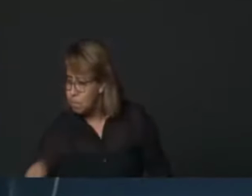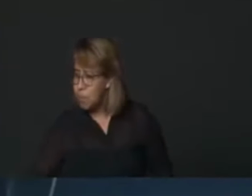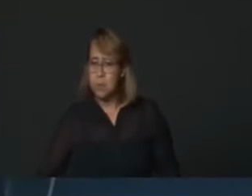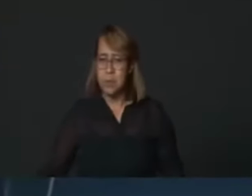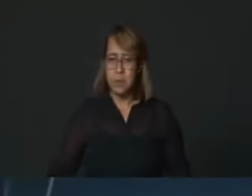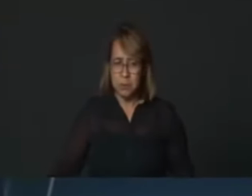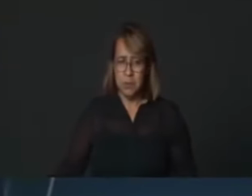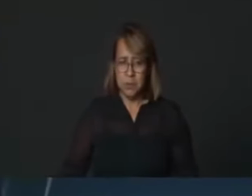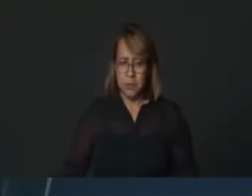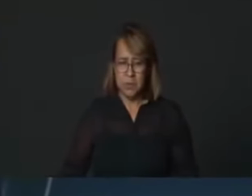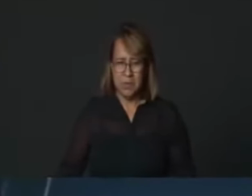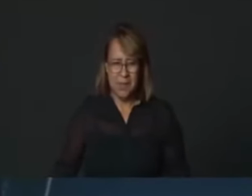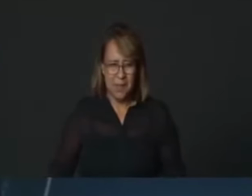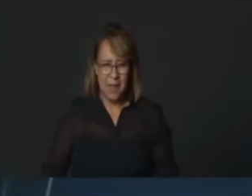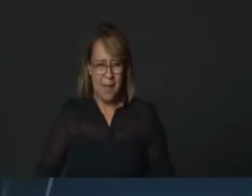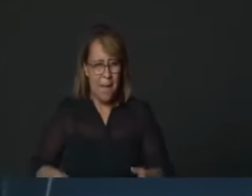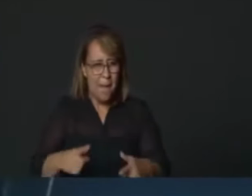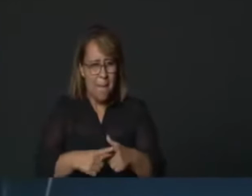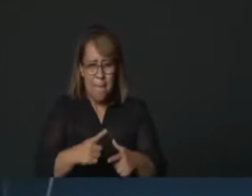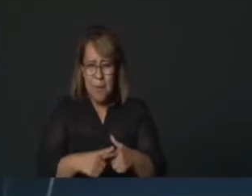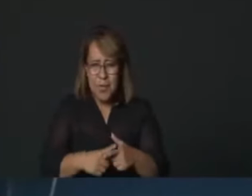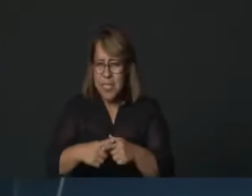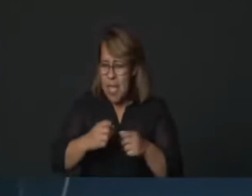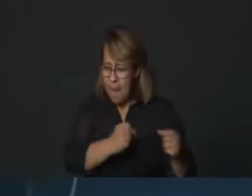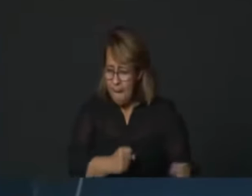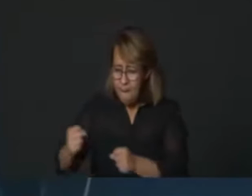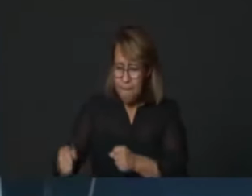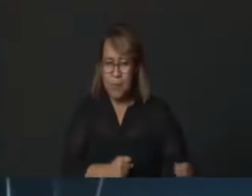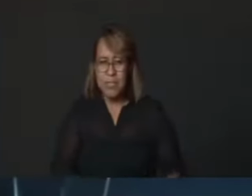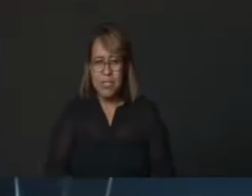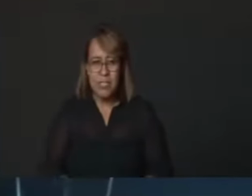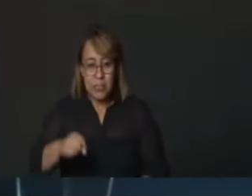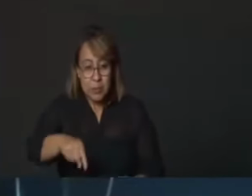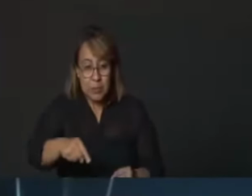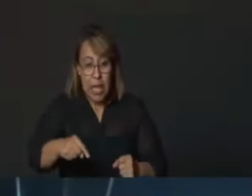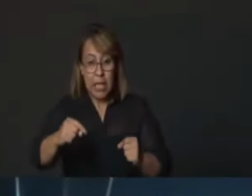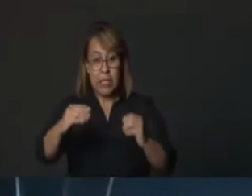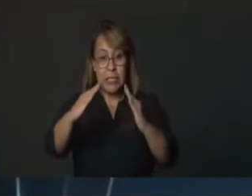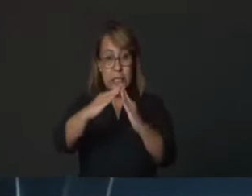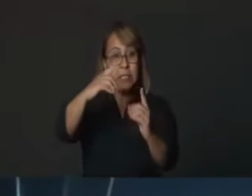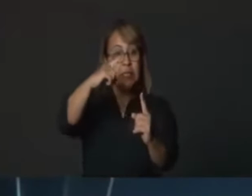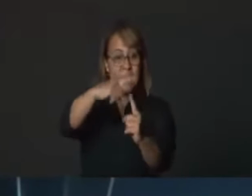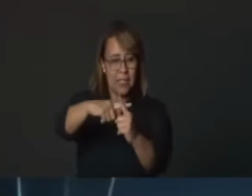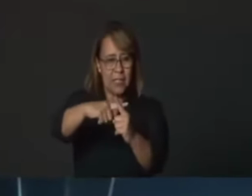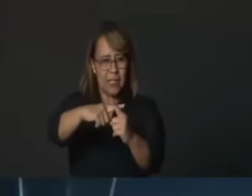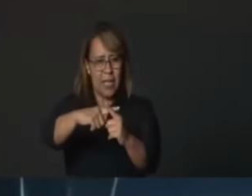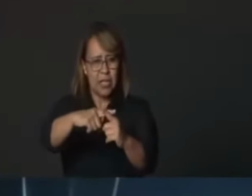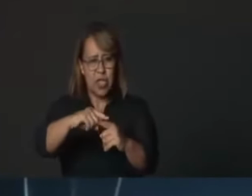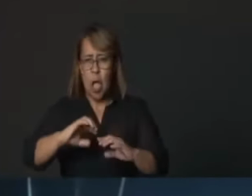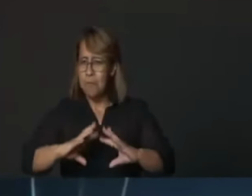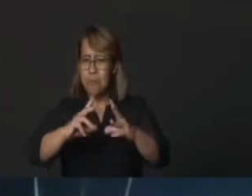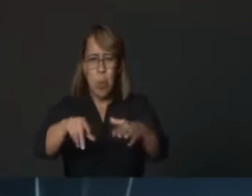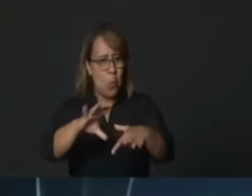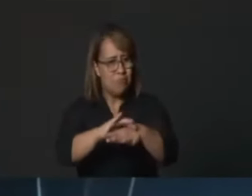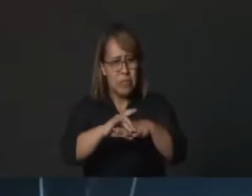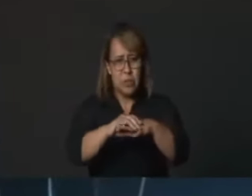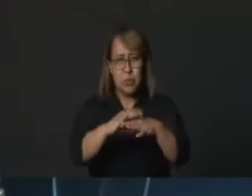aflige você que abusam de Puro Fogo Santo e Poder beijo para ele realidade do